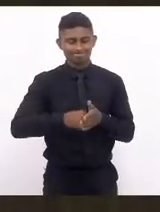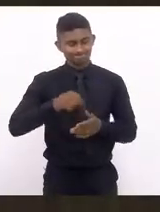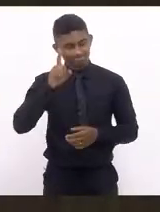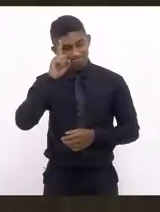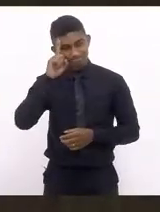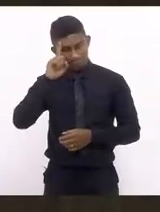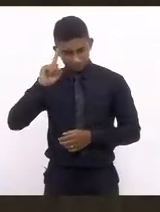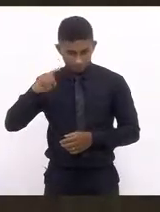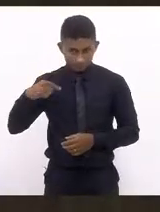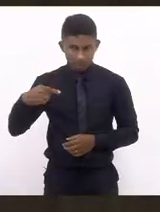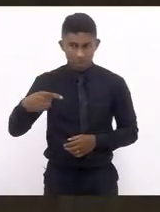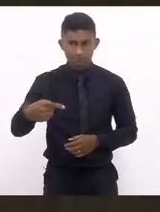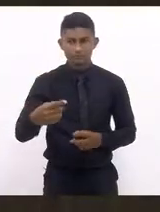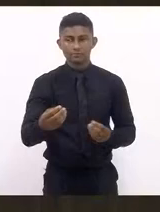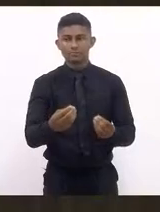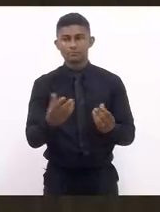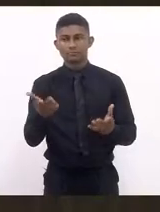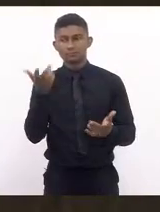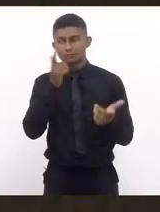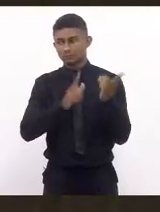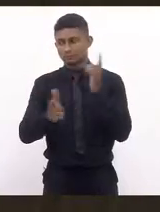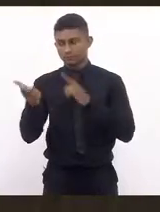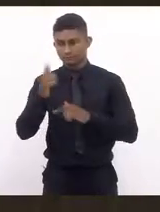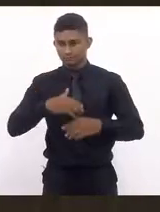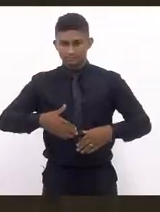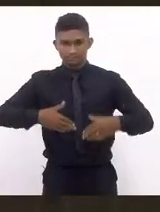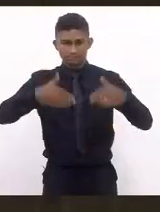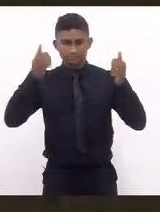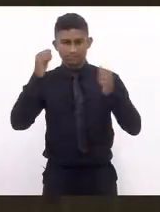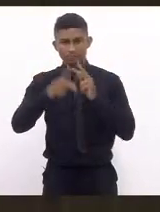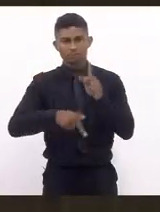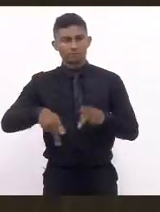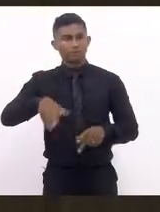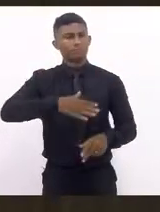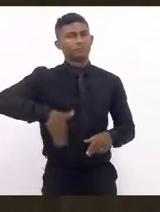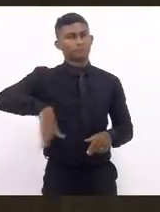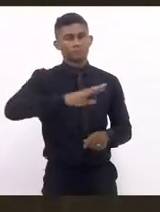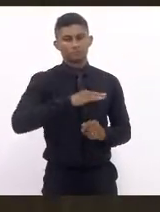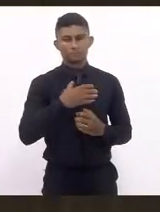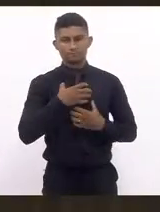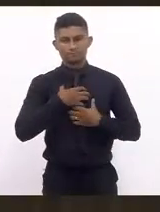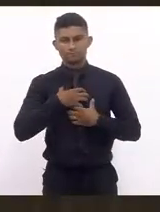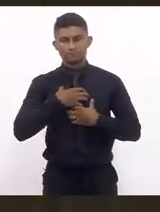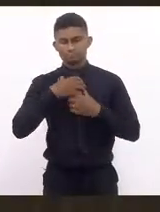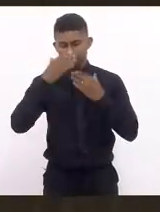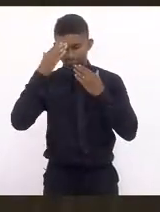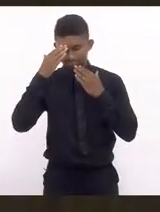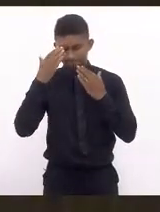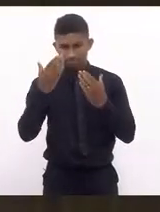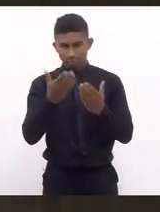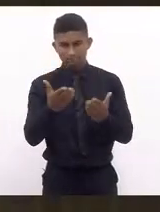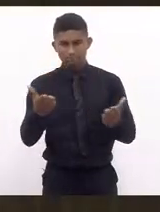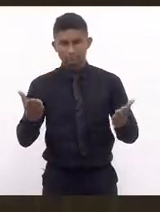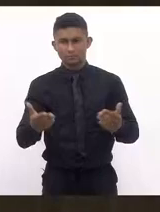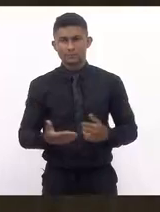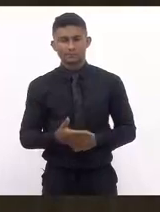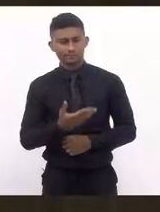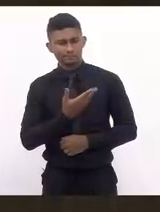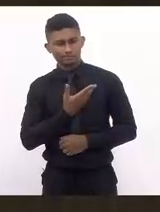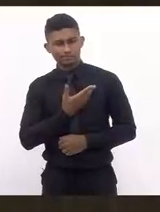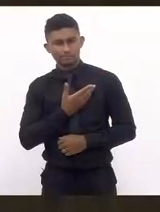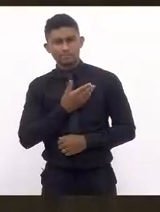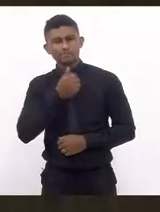lutando para trazer dias melhores para as pessoas estão minha gratidão a todos vocês todos os meus parceiros